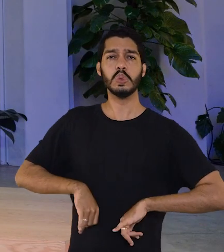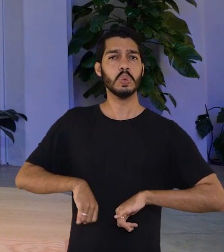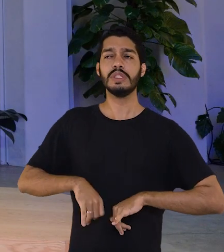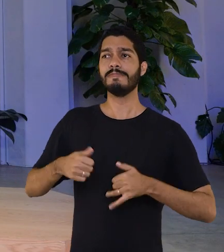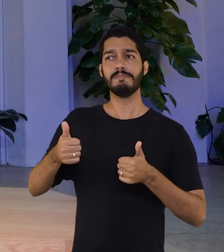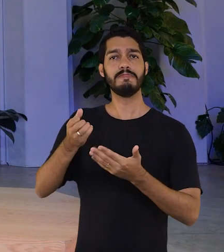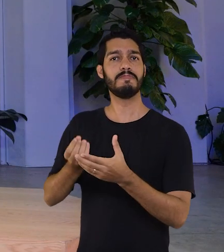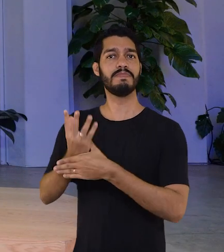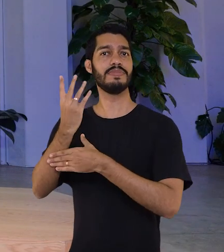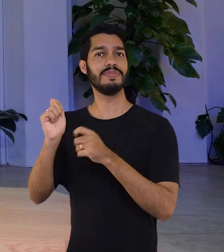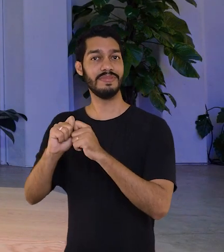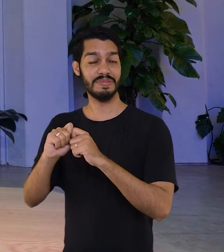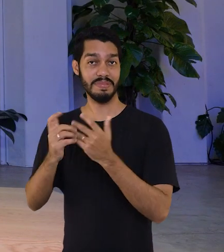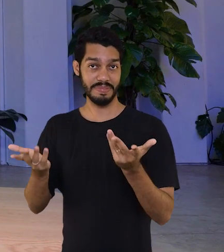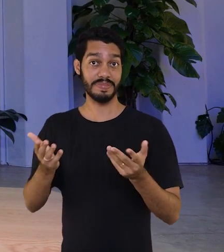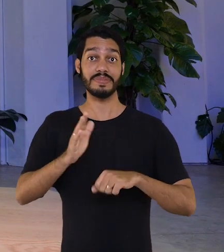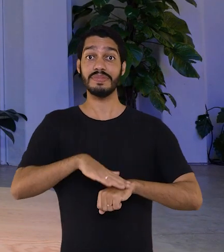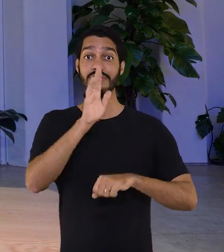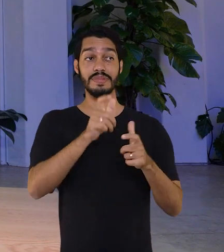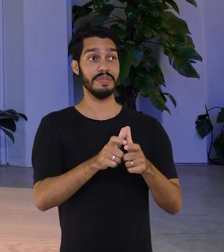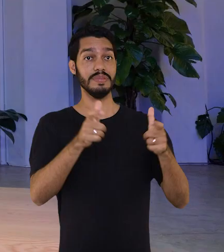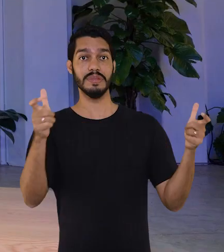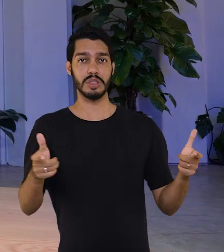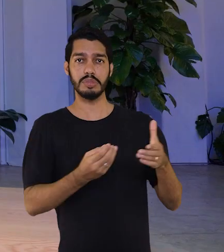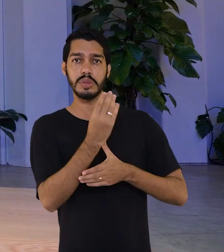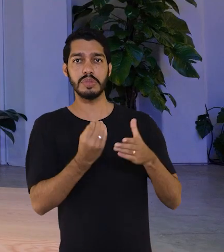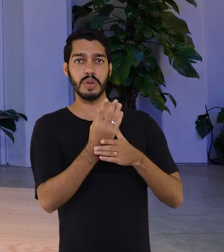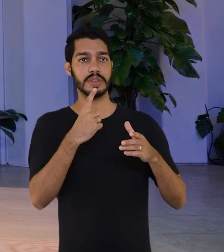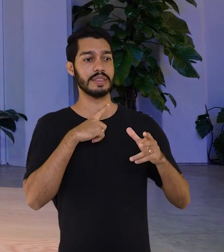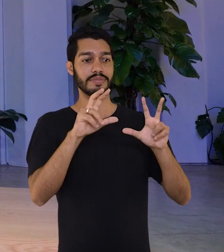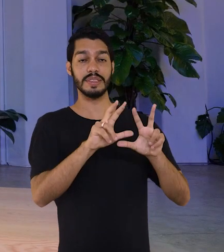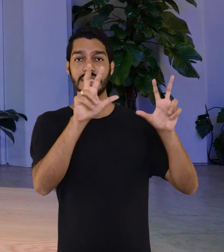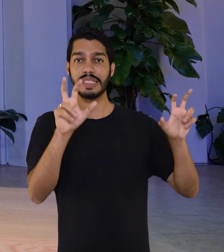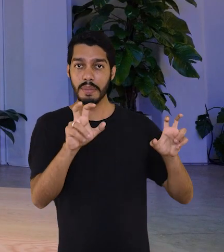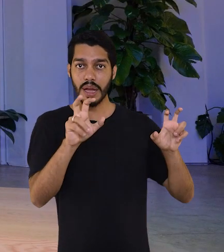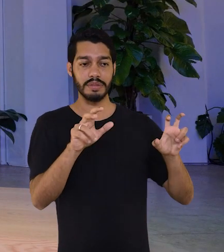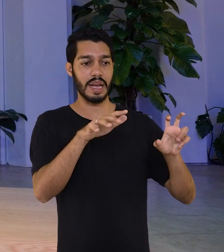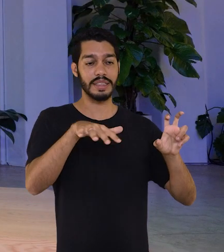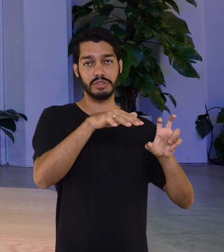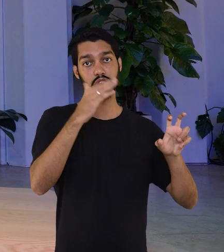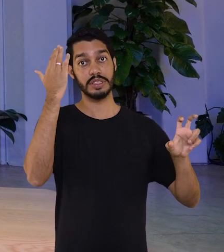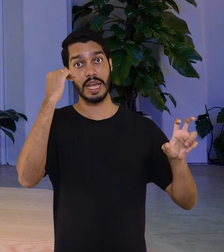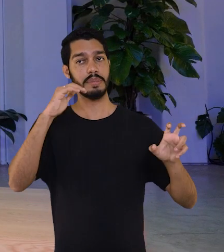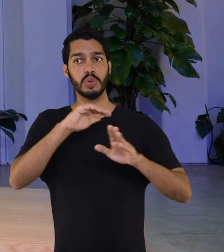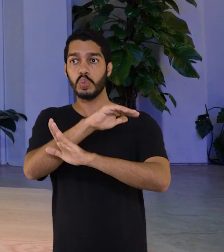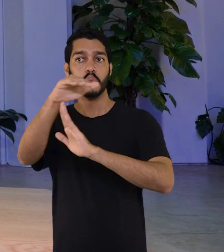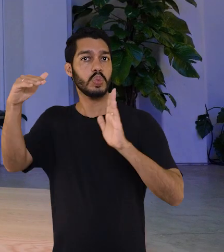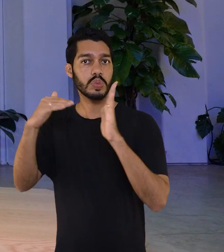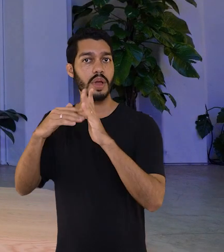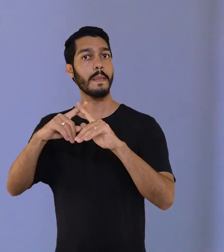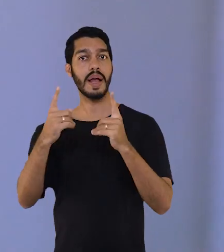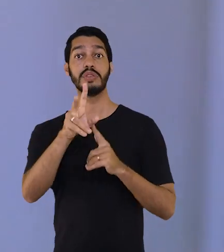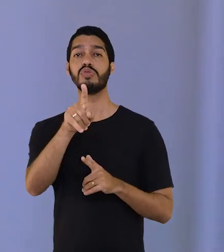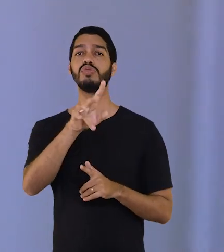lá e construiu. A maioria dos fundadores que eu admiro profundamente, cara, eles pegam um tema, cara, os caras sabem tudo, mas é assim,